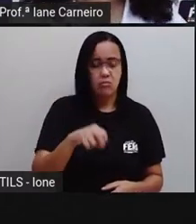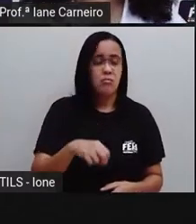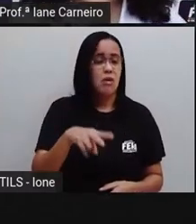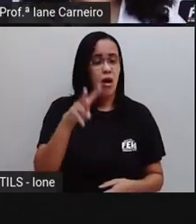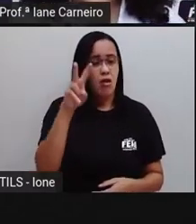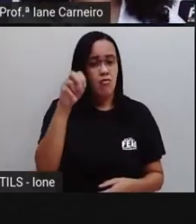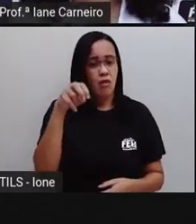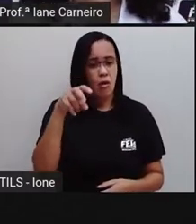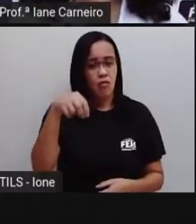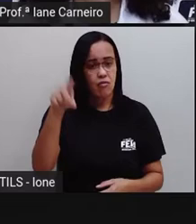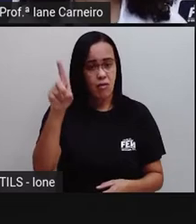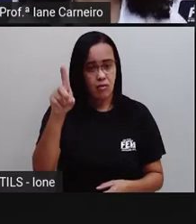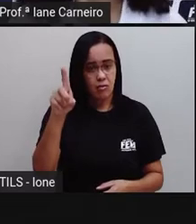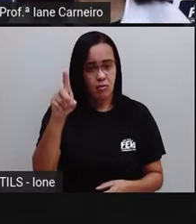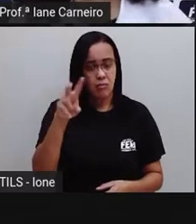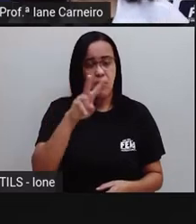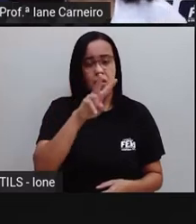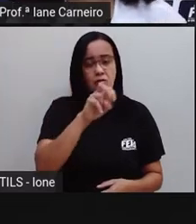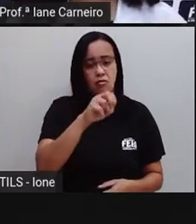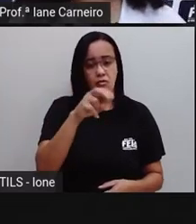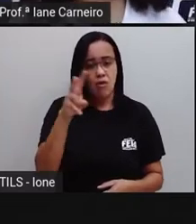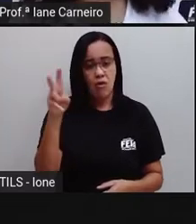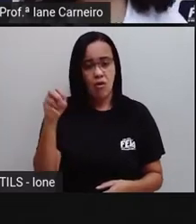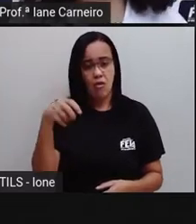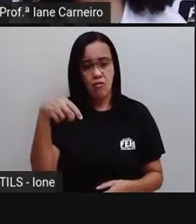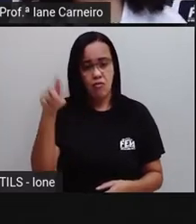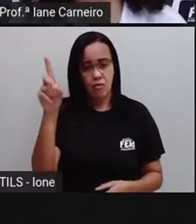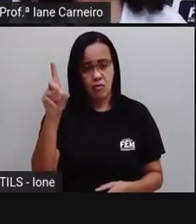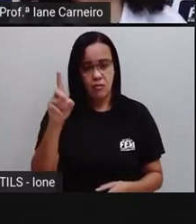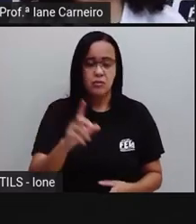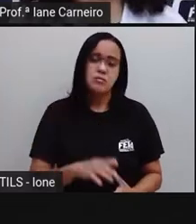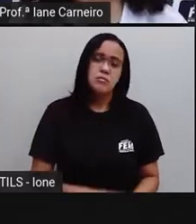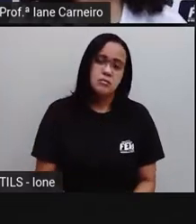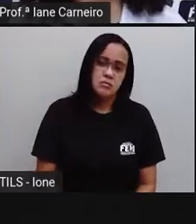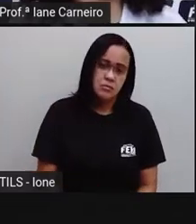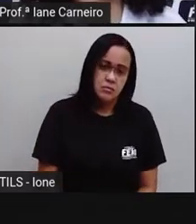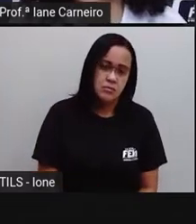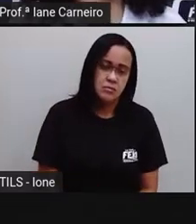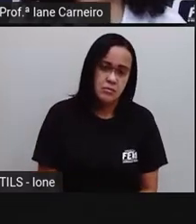gente expressar né o vô né choveram